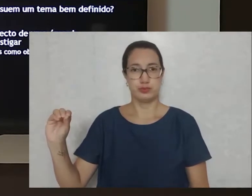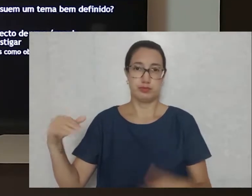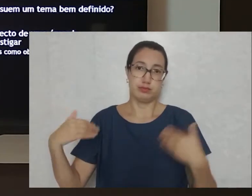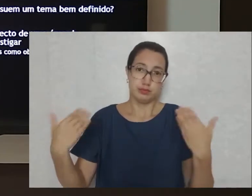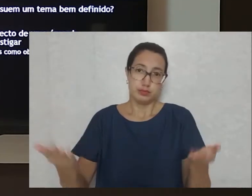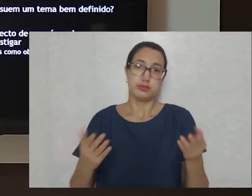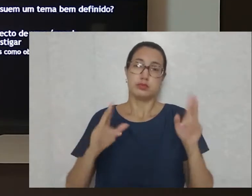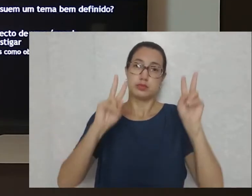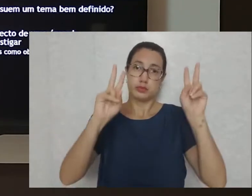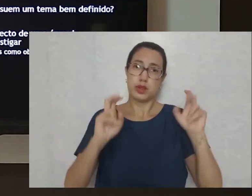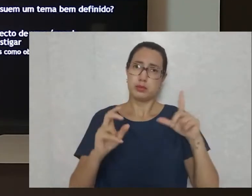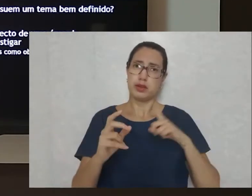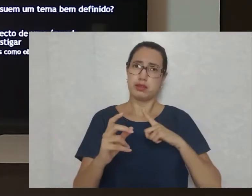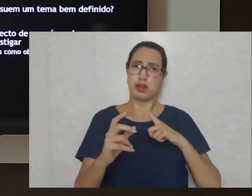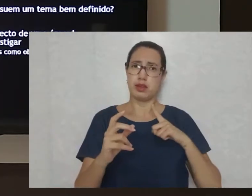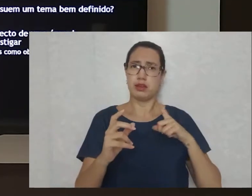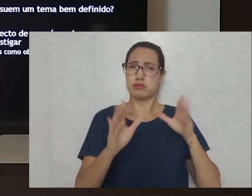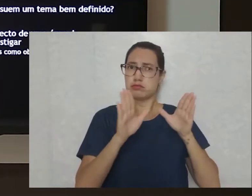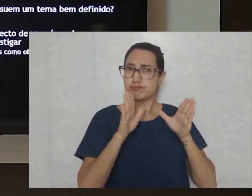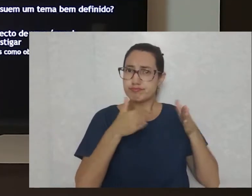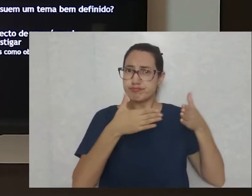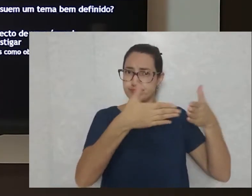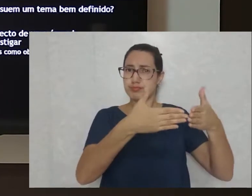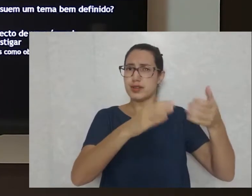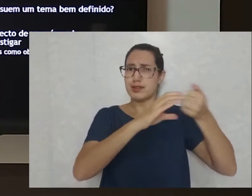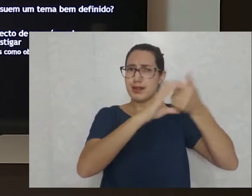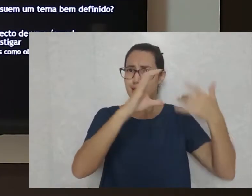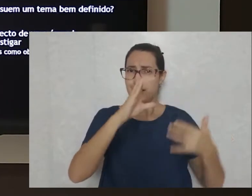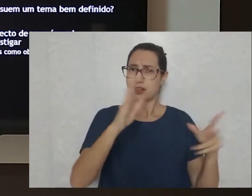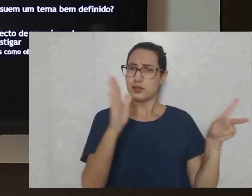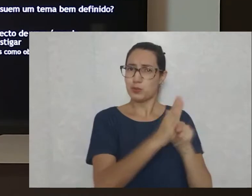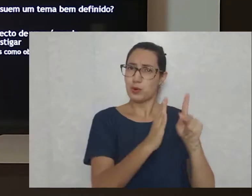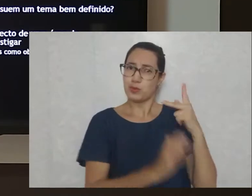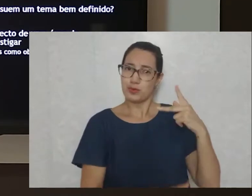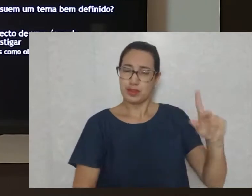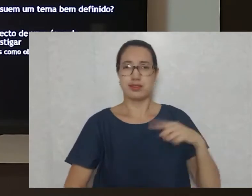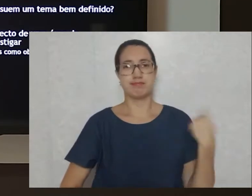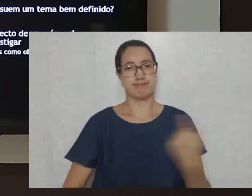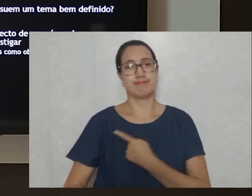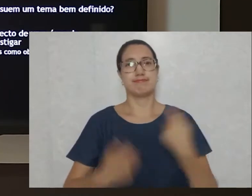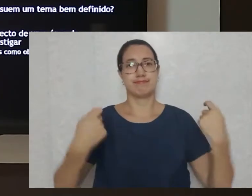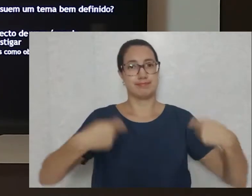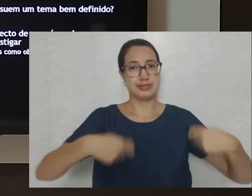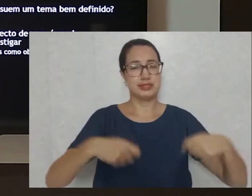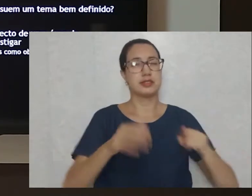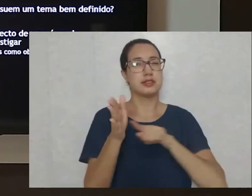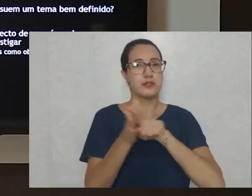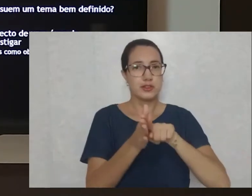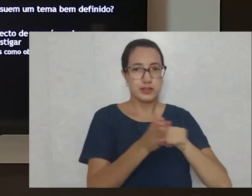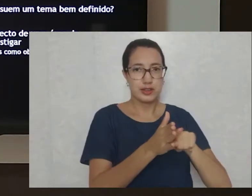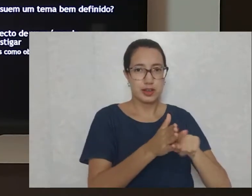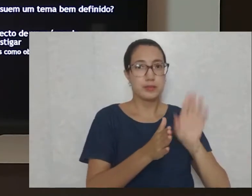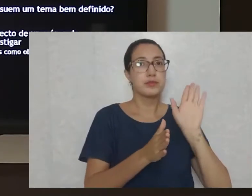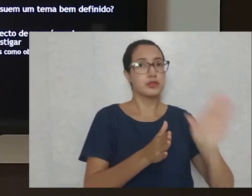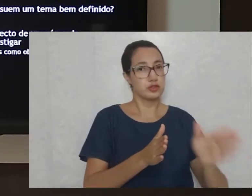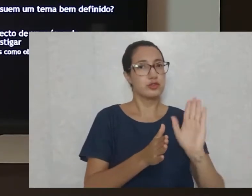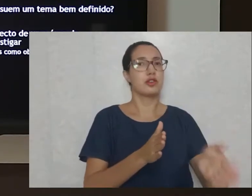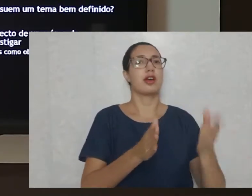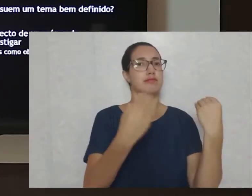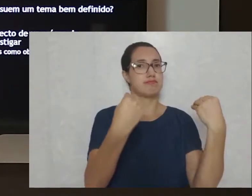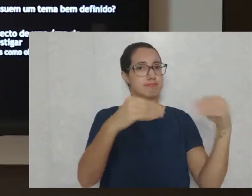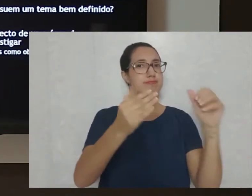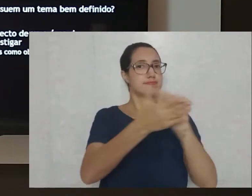Então, o tema seria um aspecto de uma área de conhecimento que a gente quer investigar. Então, assim, eu já passei uma atividade que vocês teriam que